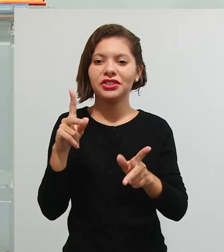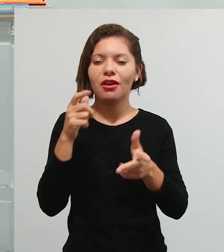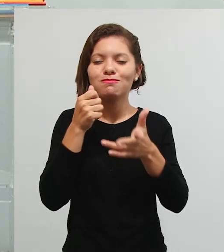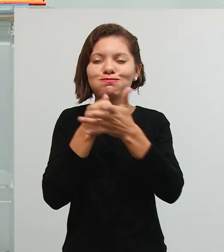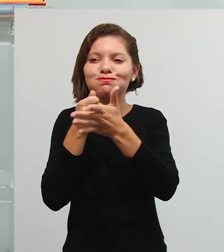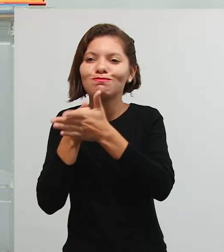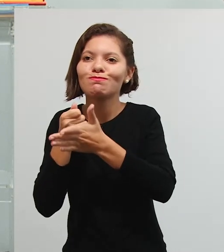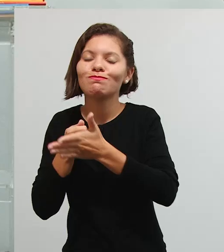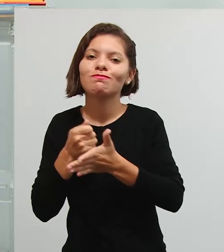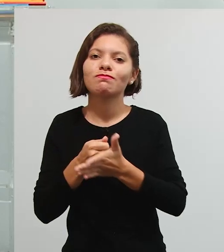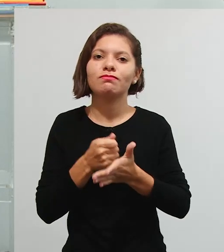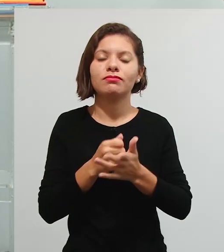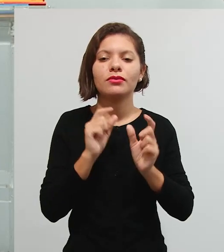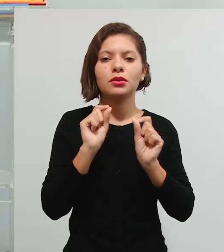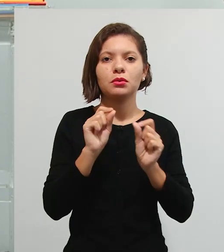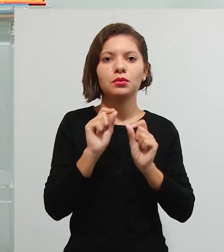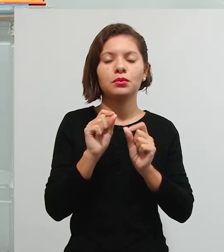às nossas